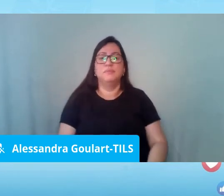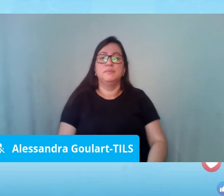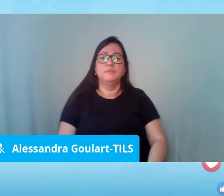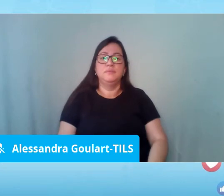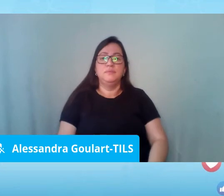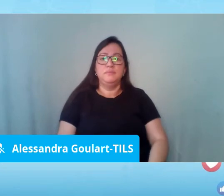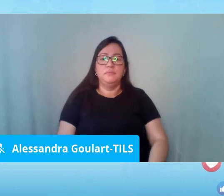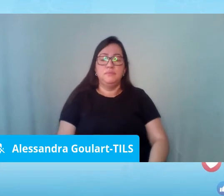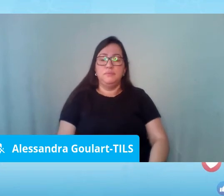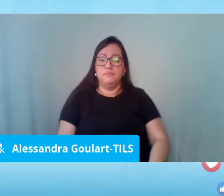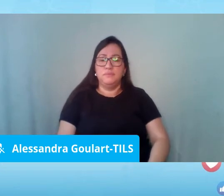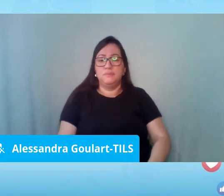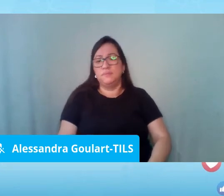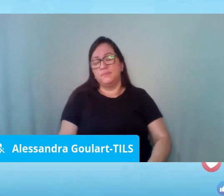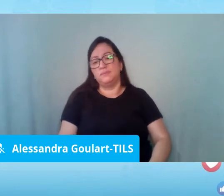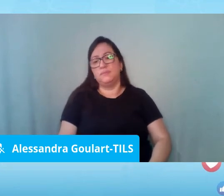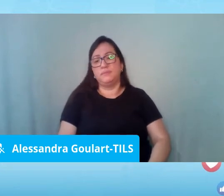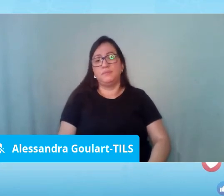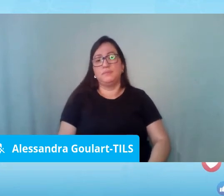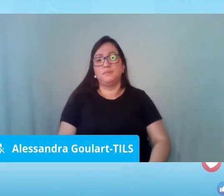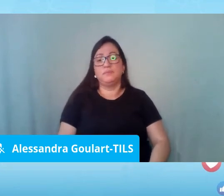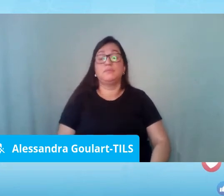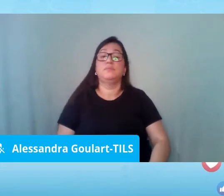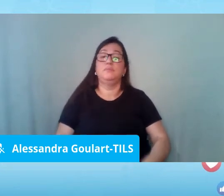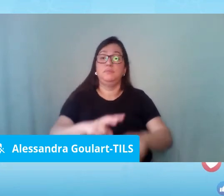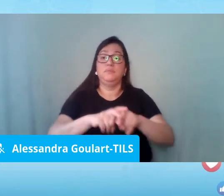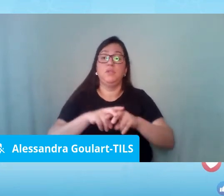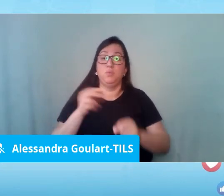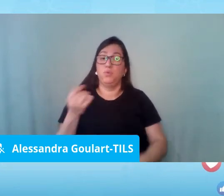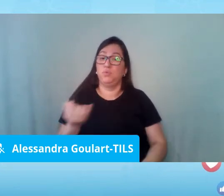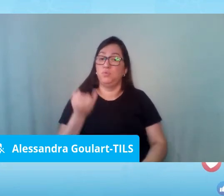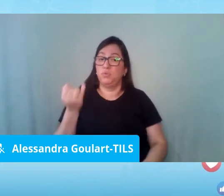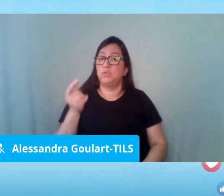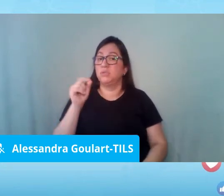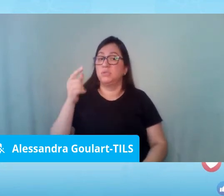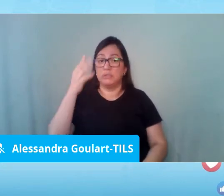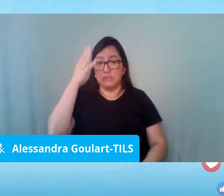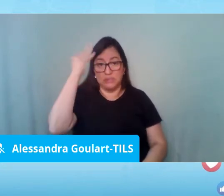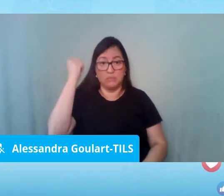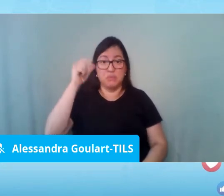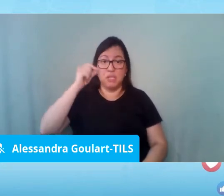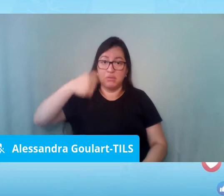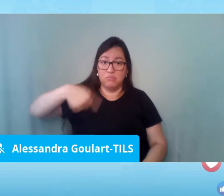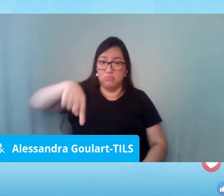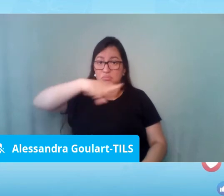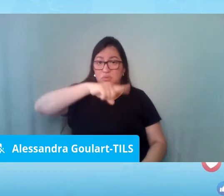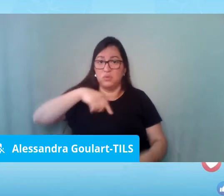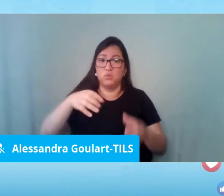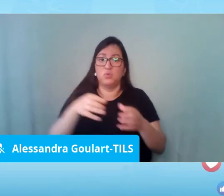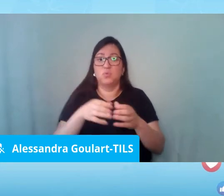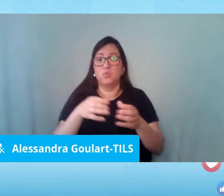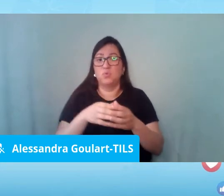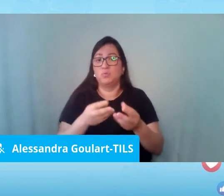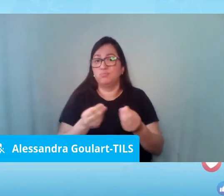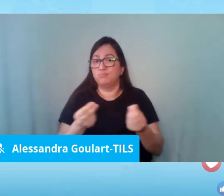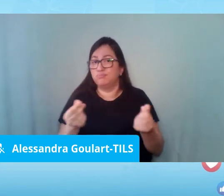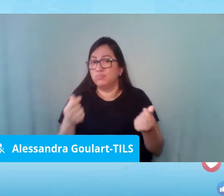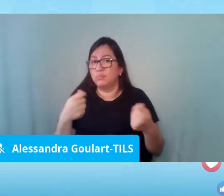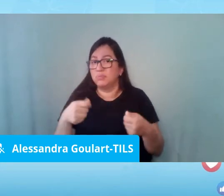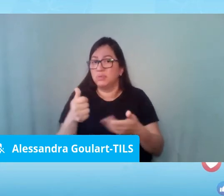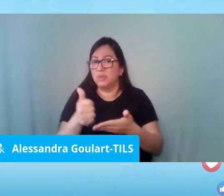Então, é muito importante a gente saber quem são as populações no nosso território que são vulneráveis, né? No meu território, eu